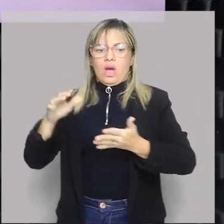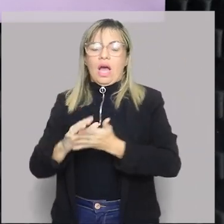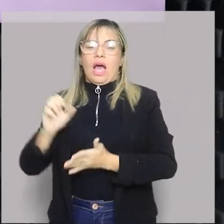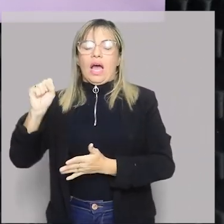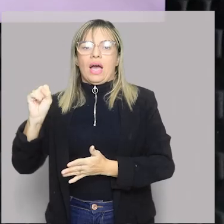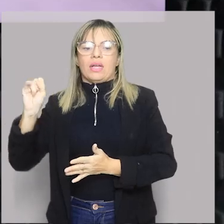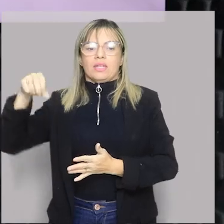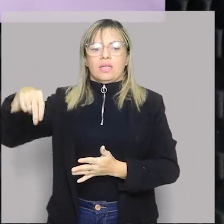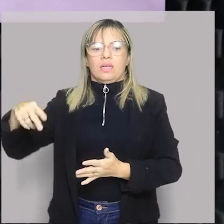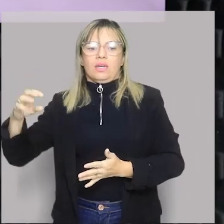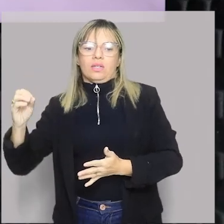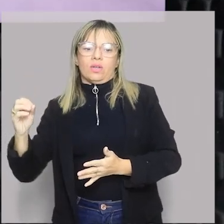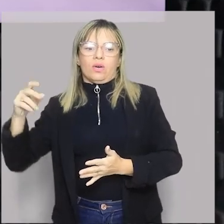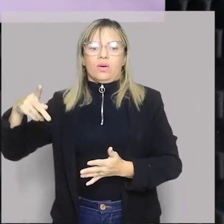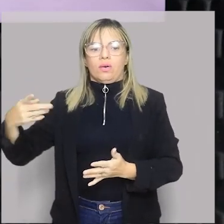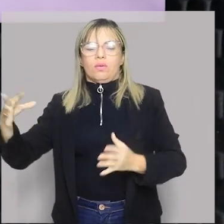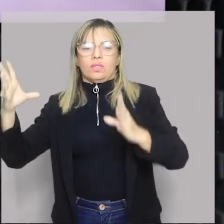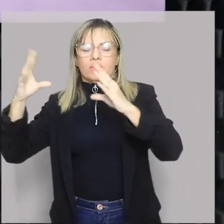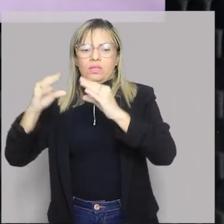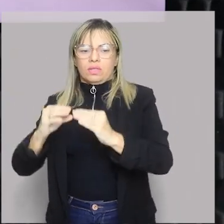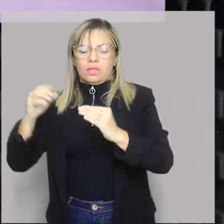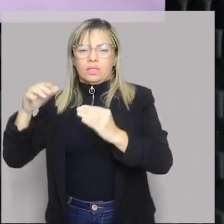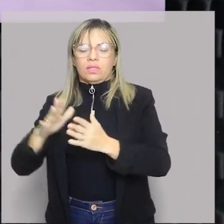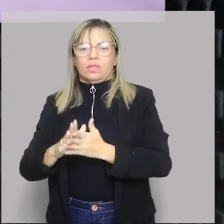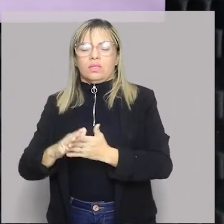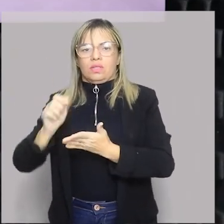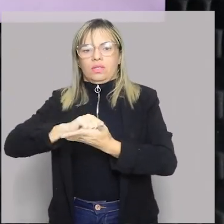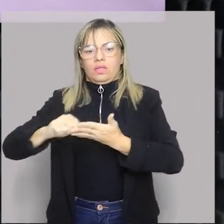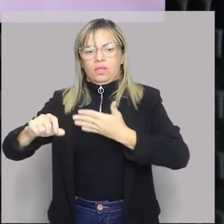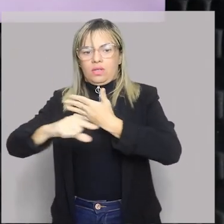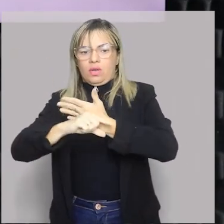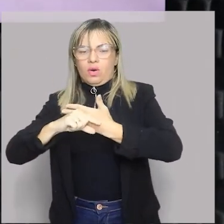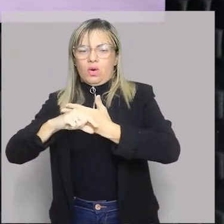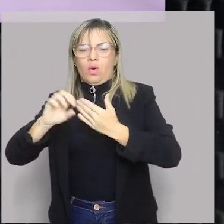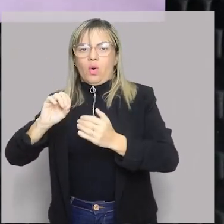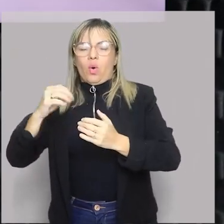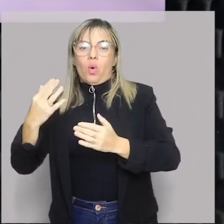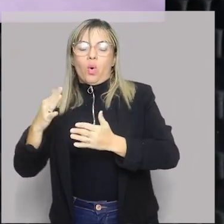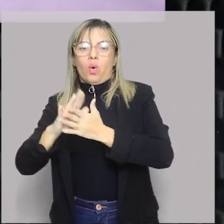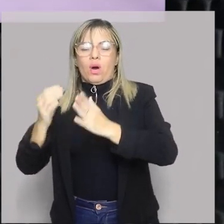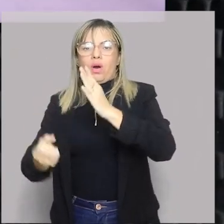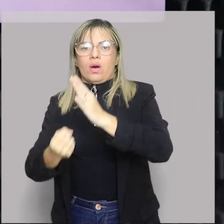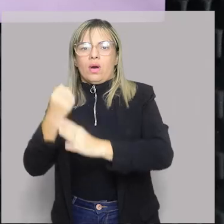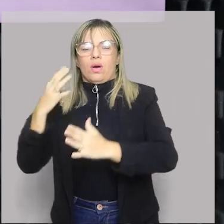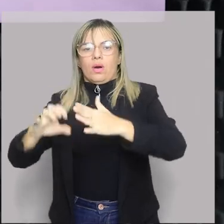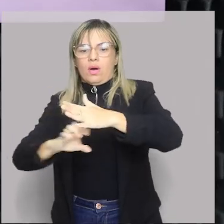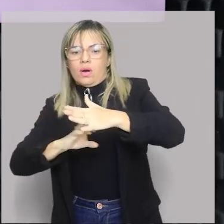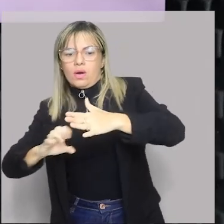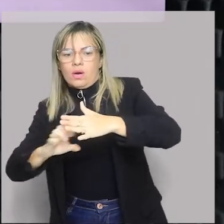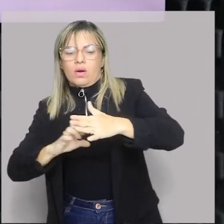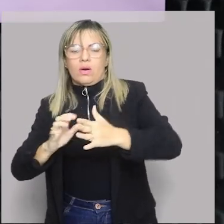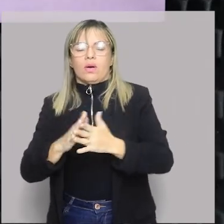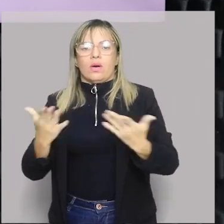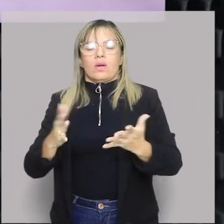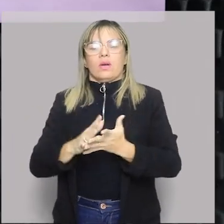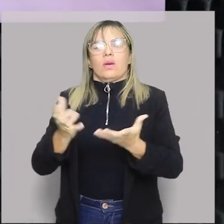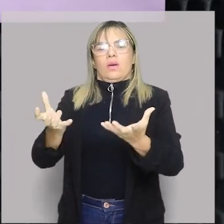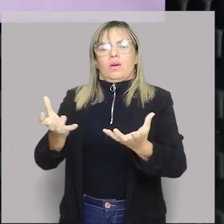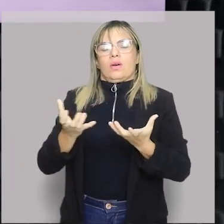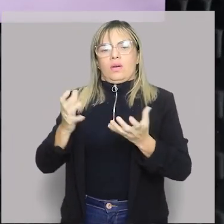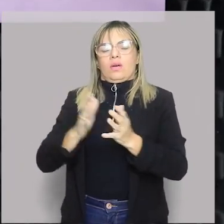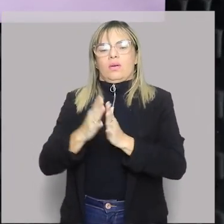autor da obra, ou é pela produção daquela obra, pela empresa que está produzindo aquela obra. Resume a